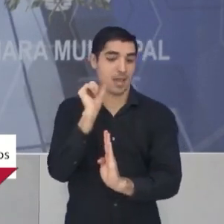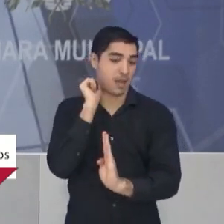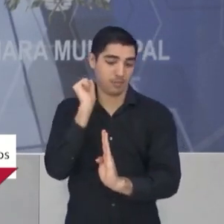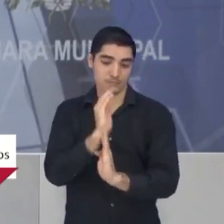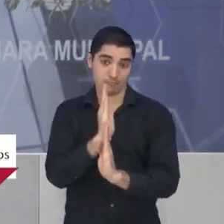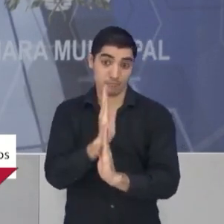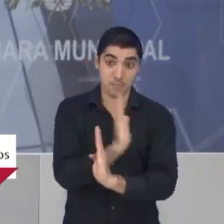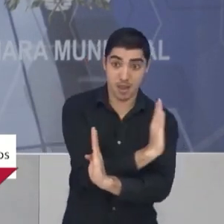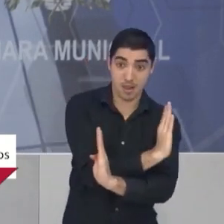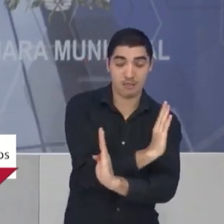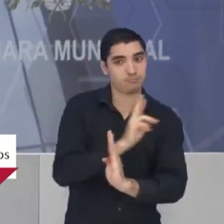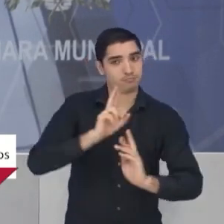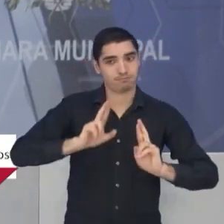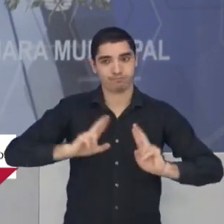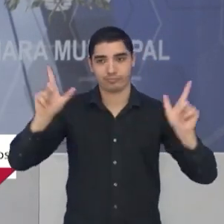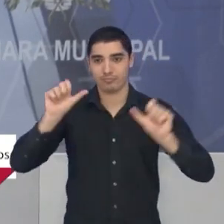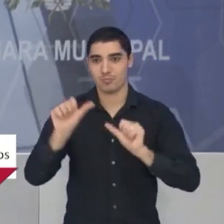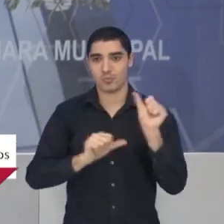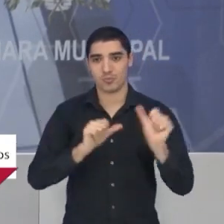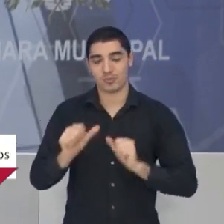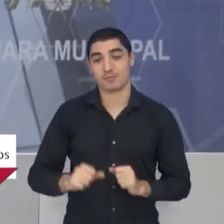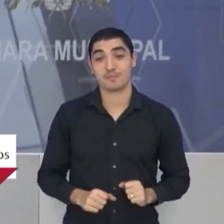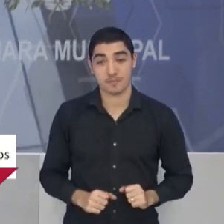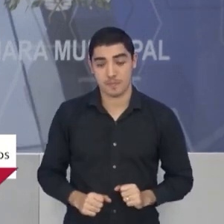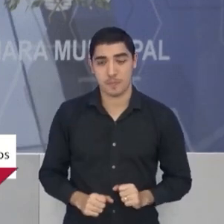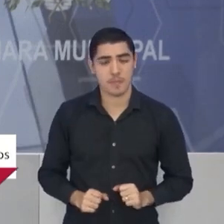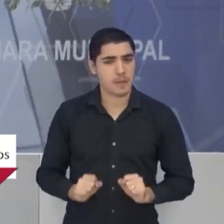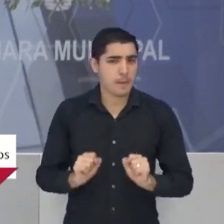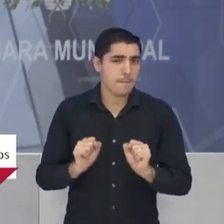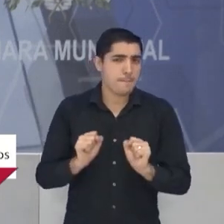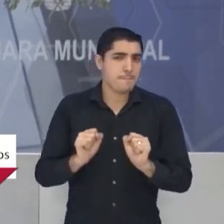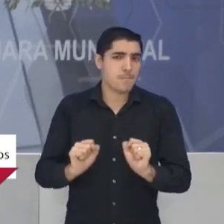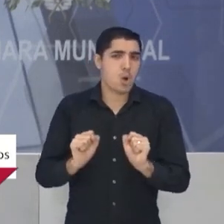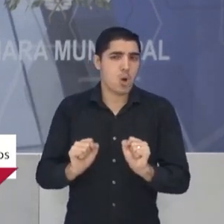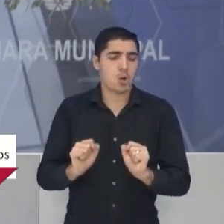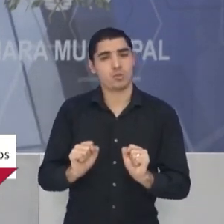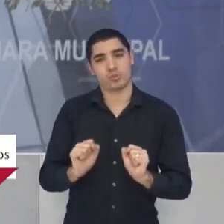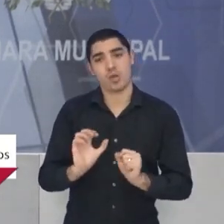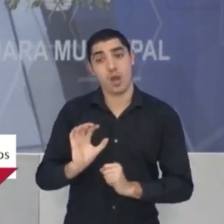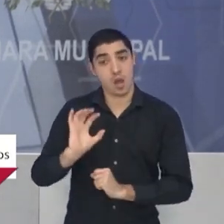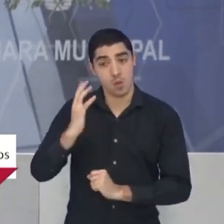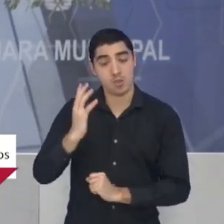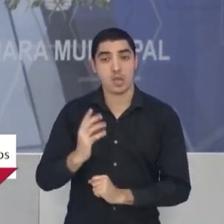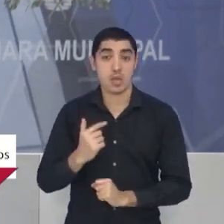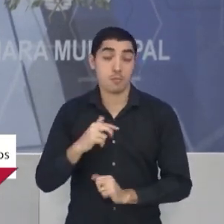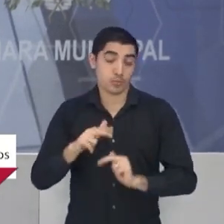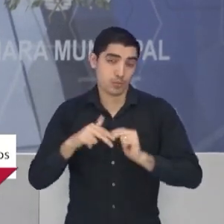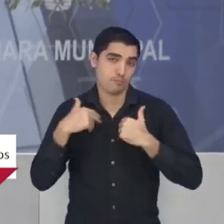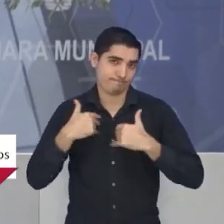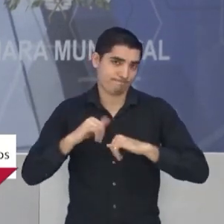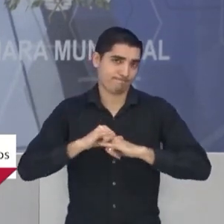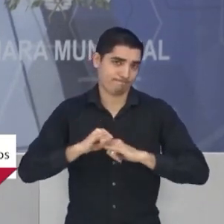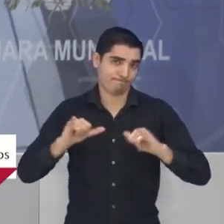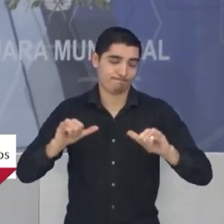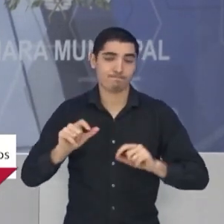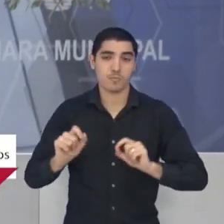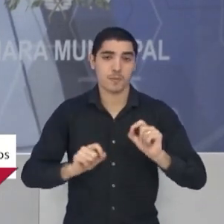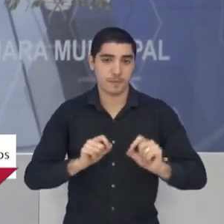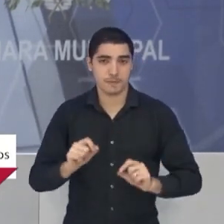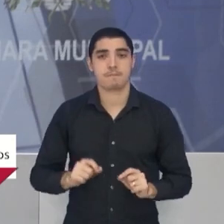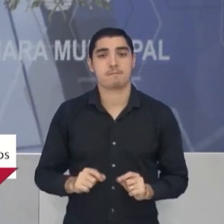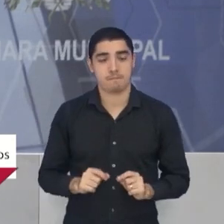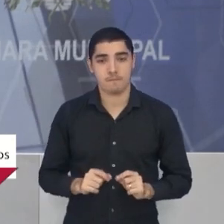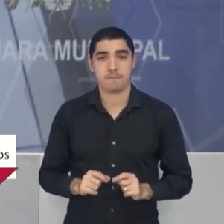de responsabilidade fiscal eh pode haver e é só esse ponto que eu vou realçar né os detalhamentos todos serão